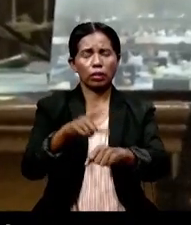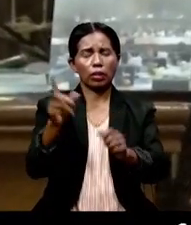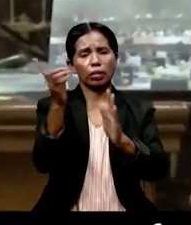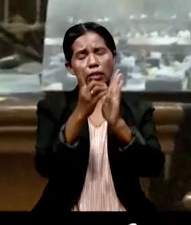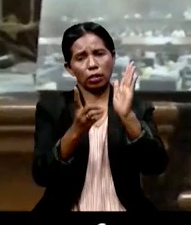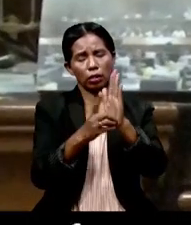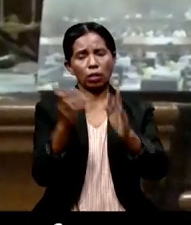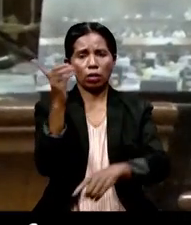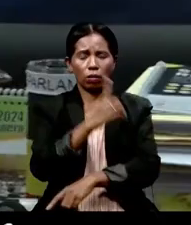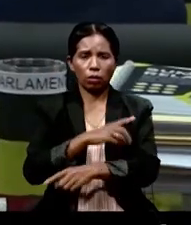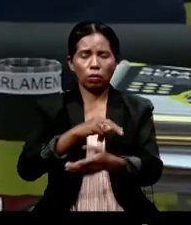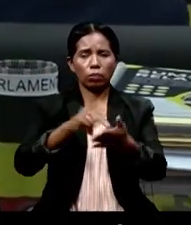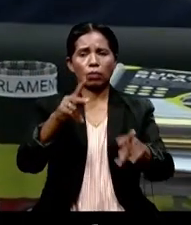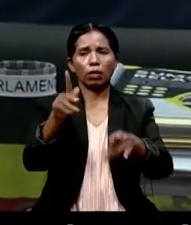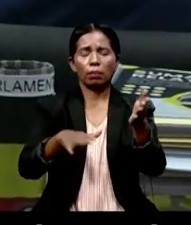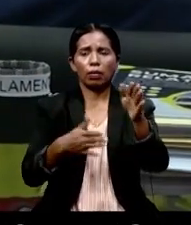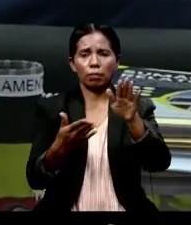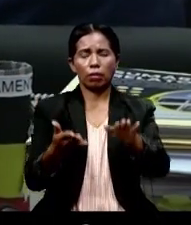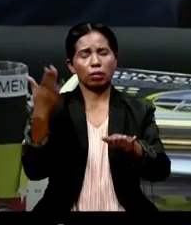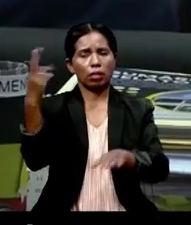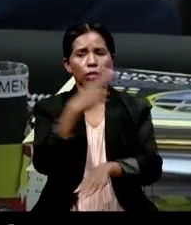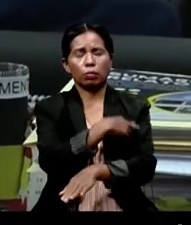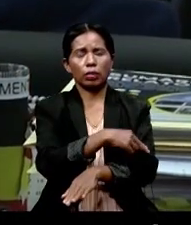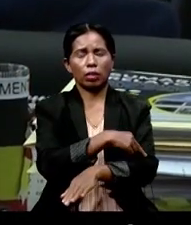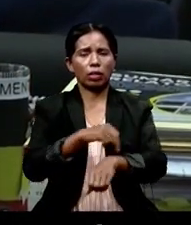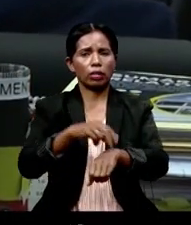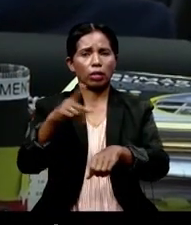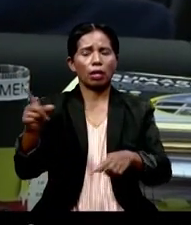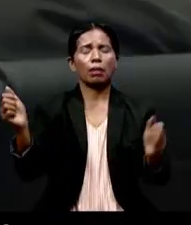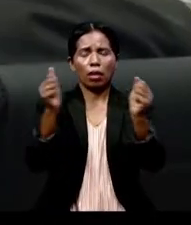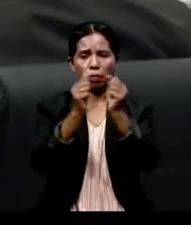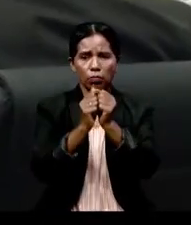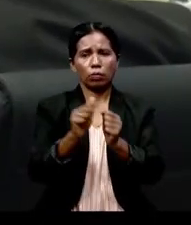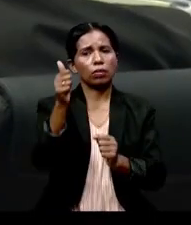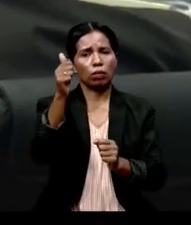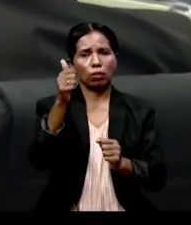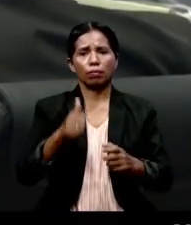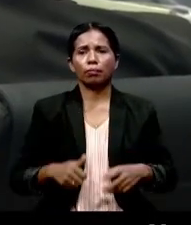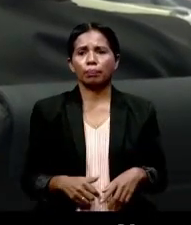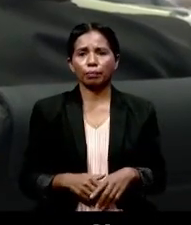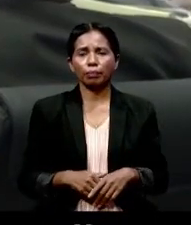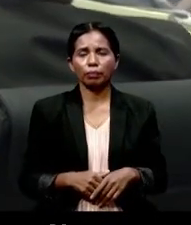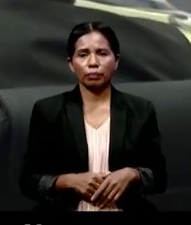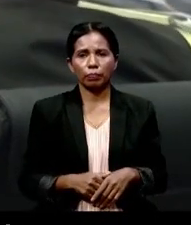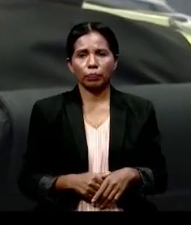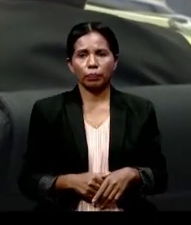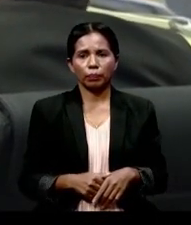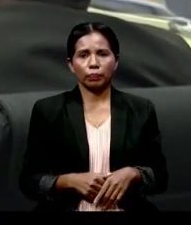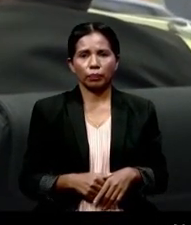cada loron número ema mate e hospital nacional beleto na insanulo azina lola dilma sujeti gmn